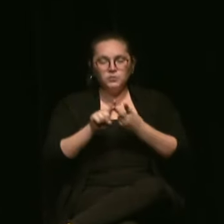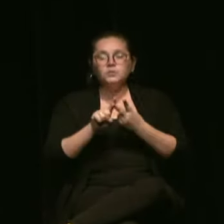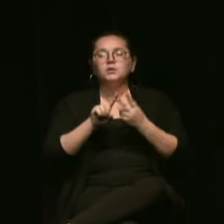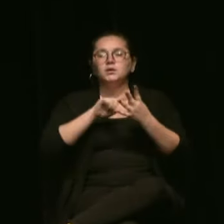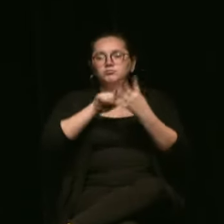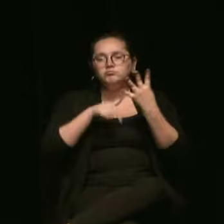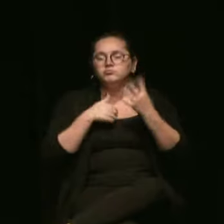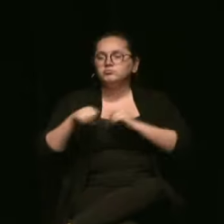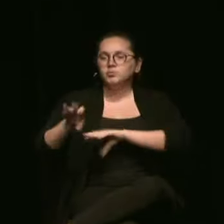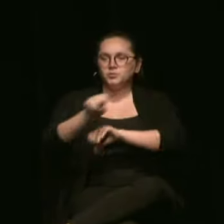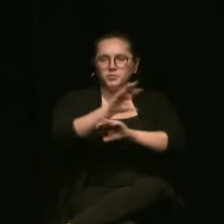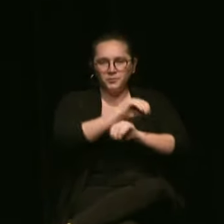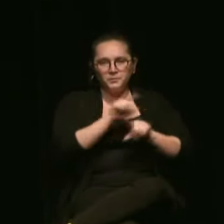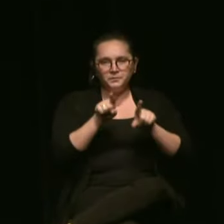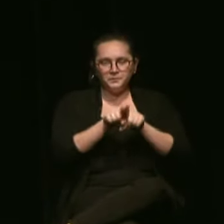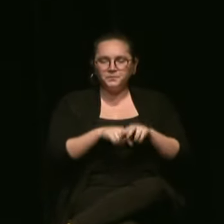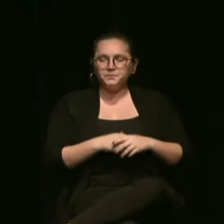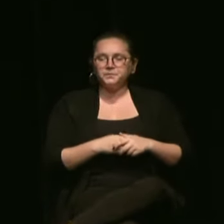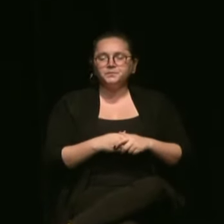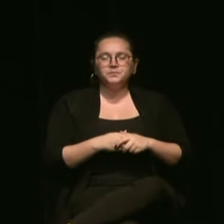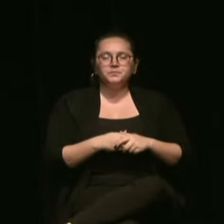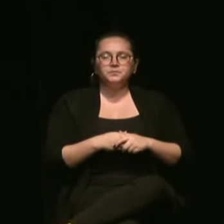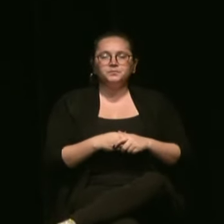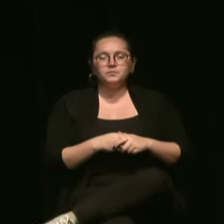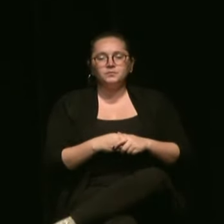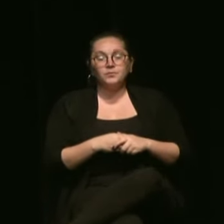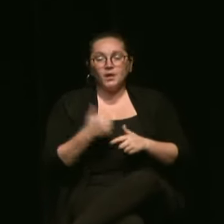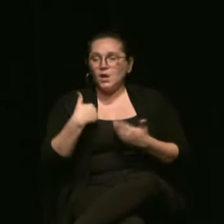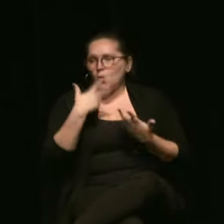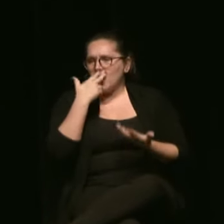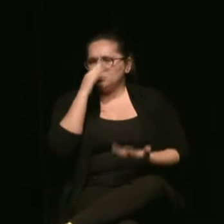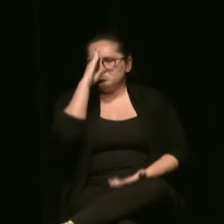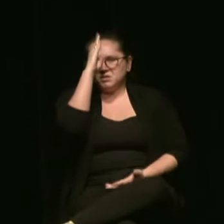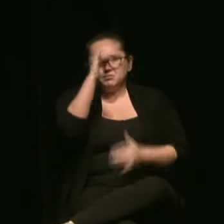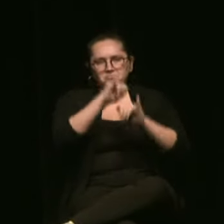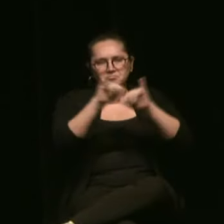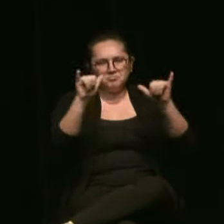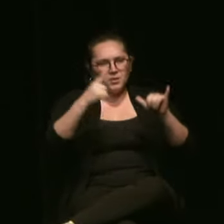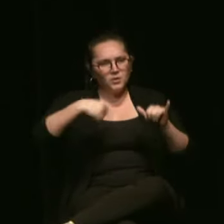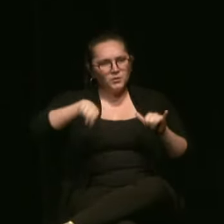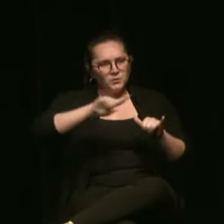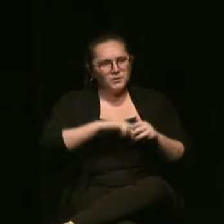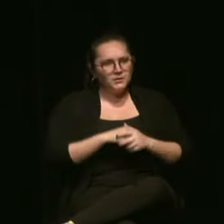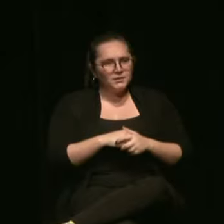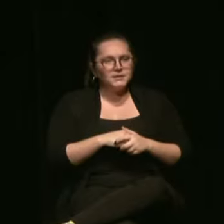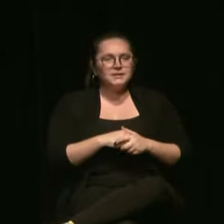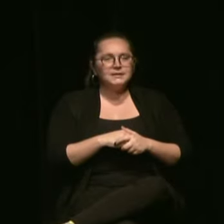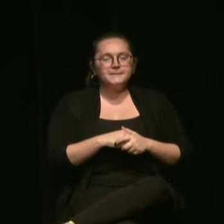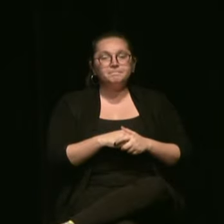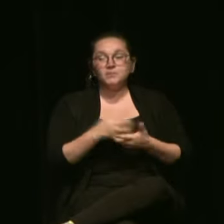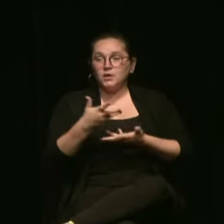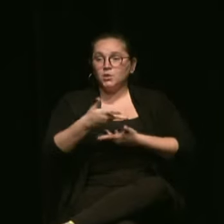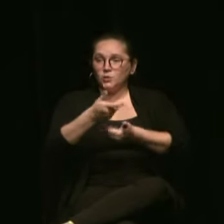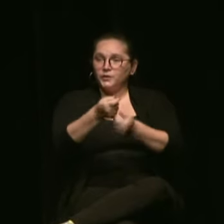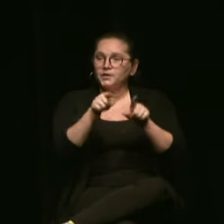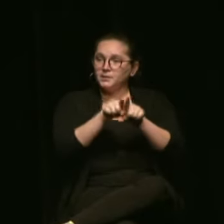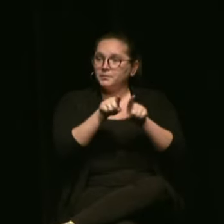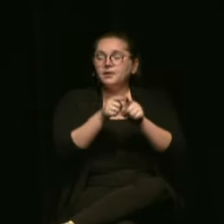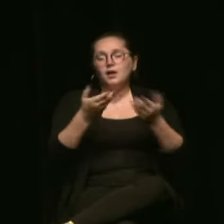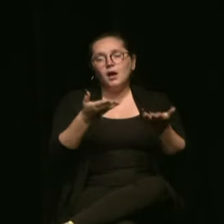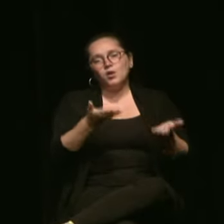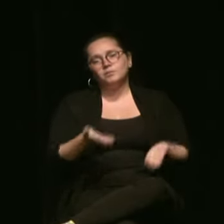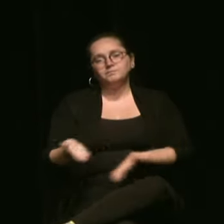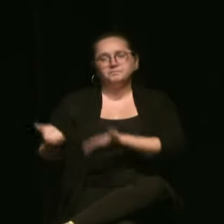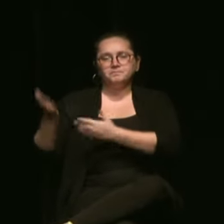e eu. Bom, eu acho que é isso o principal que nós temos a anunciar e convidar vocês. E agora